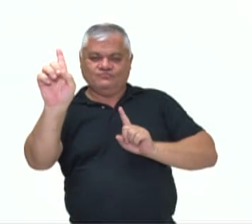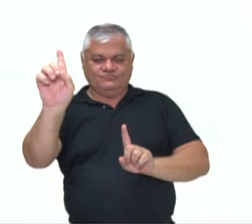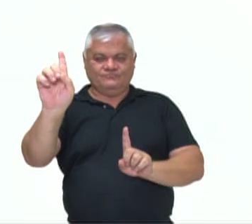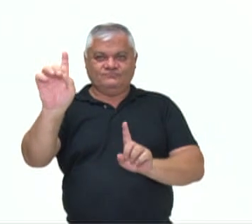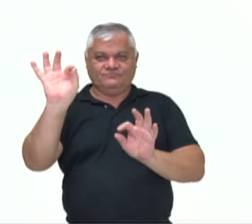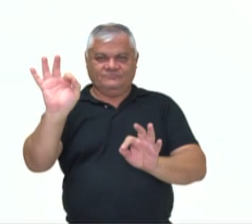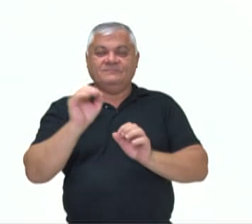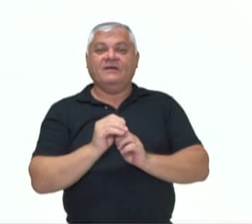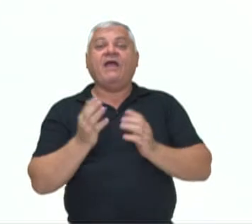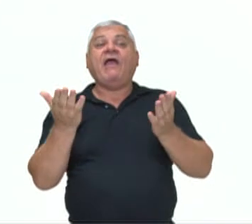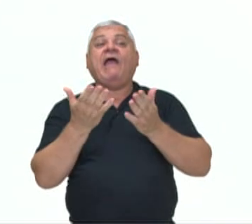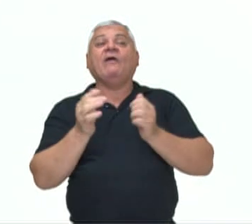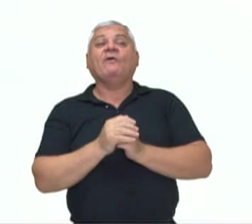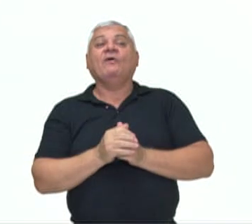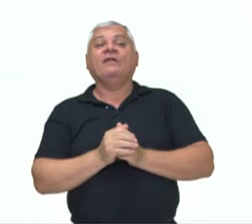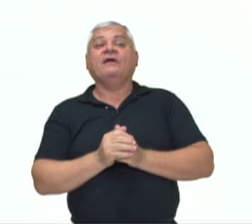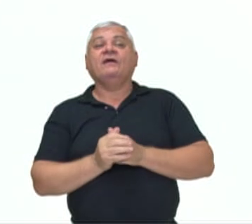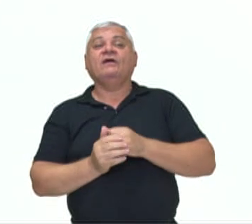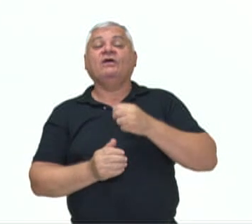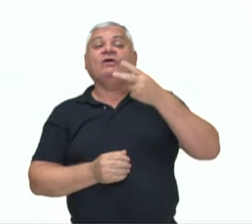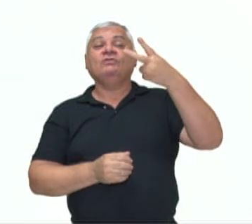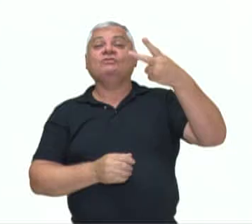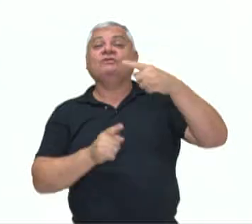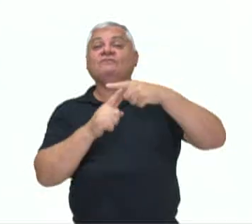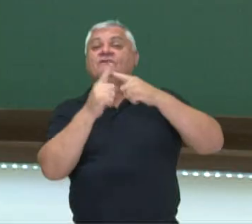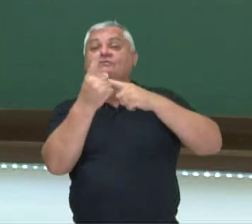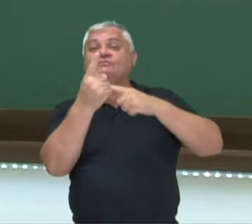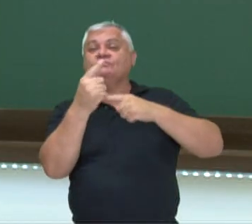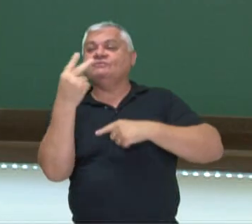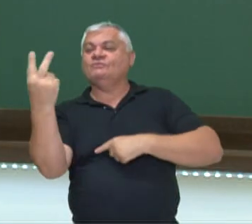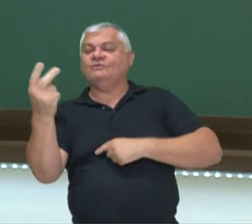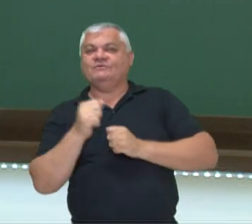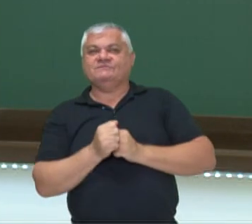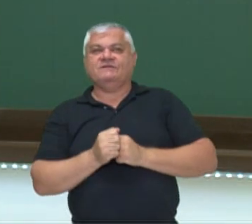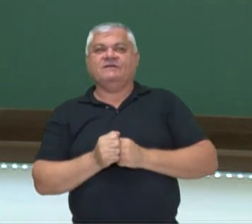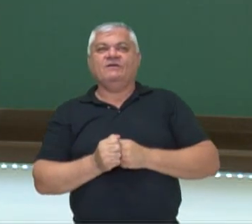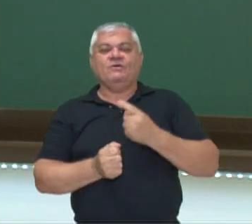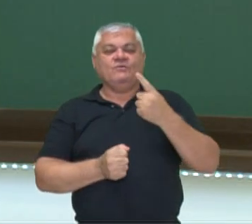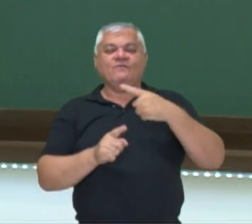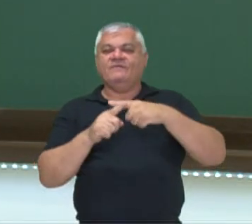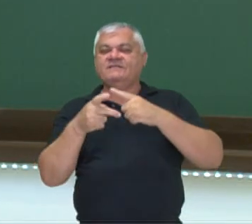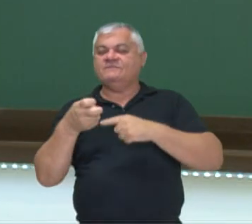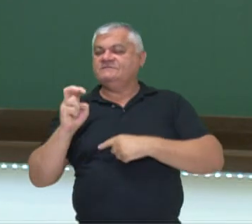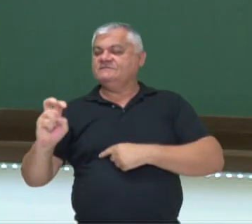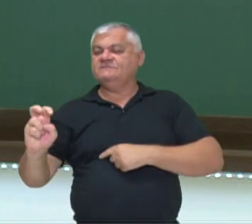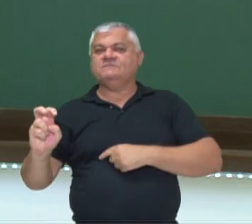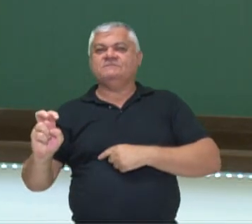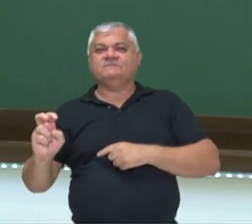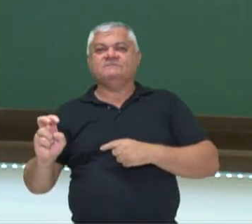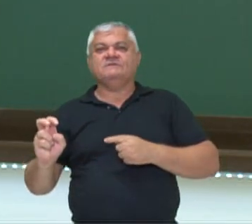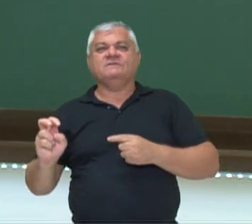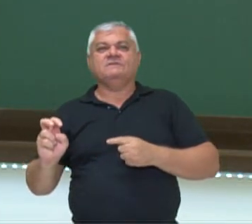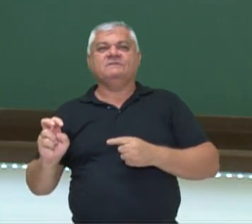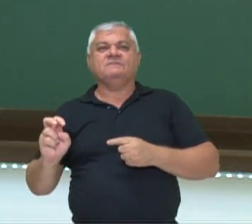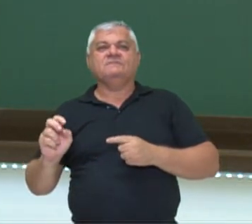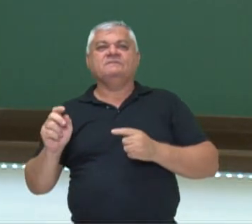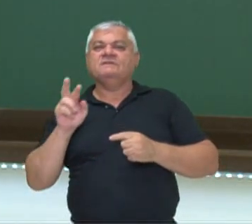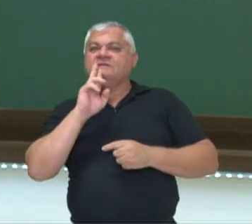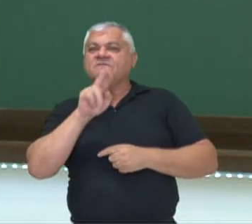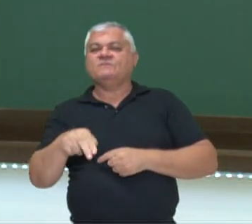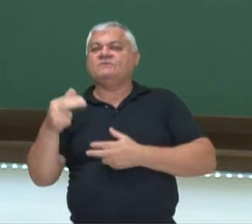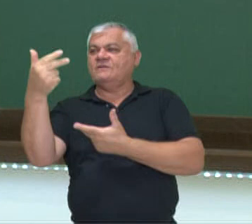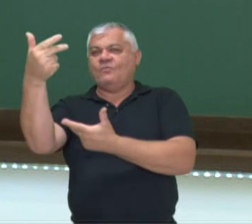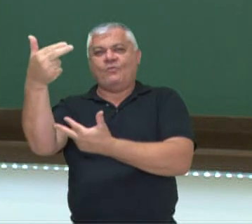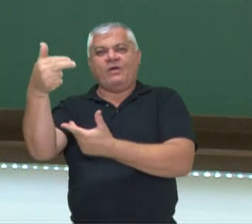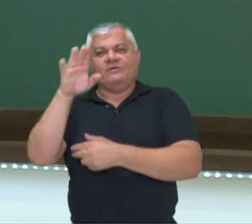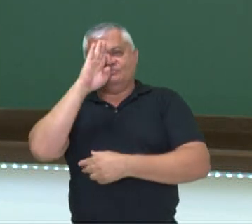embaixo. O que eu faço agora? 2 vezes 1, 2. 1 vezes o 5, 5. E fica 2 quintos. A resposta sai